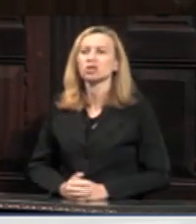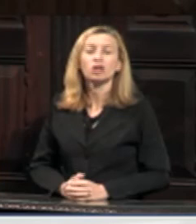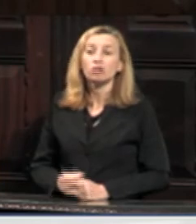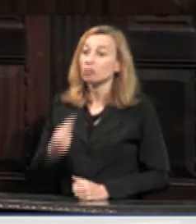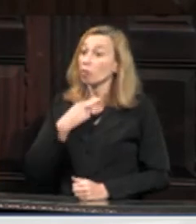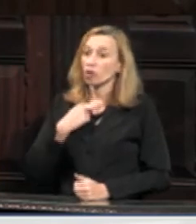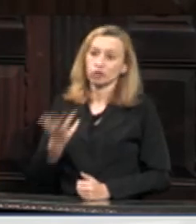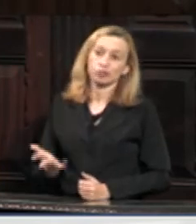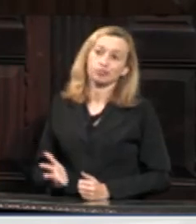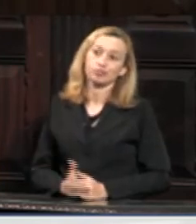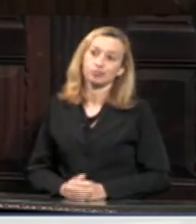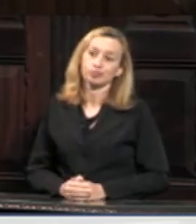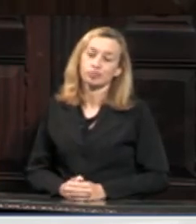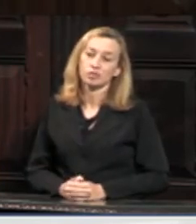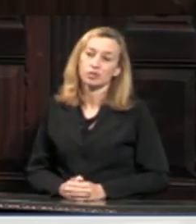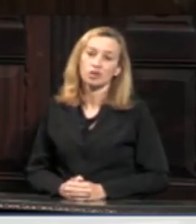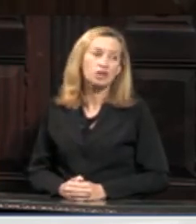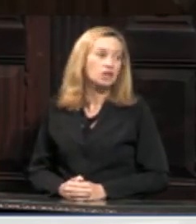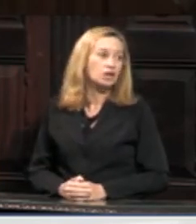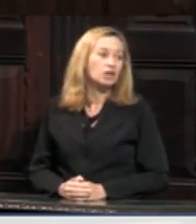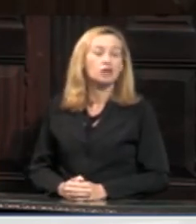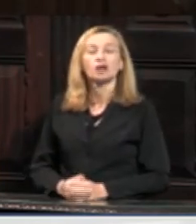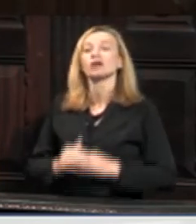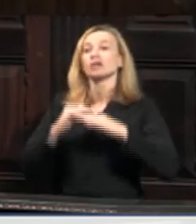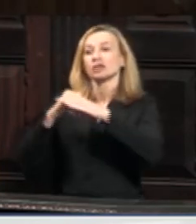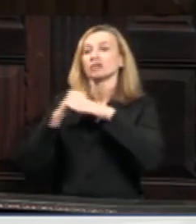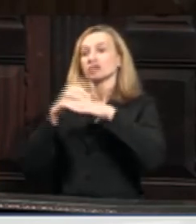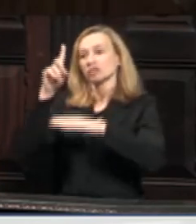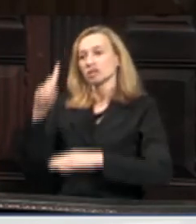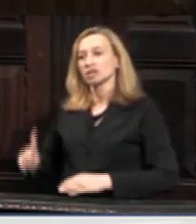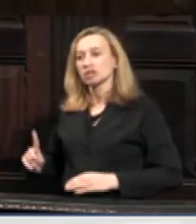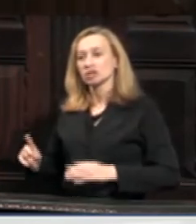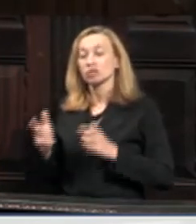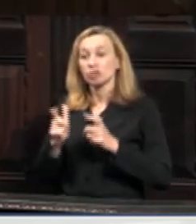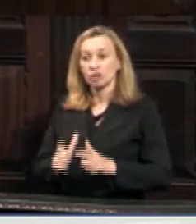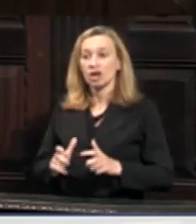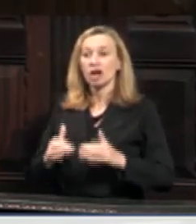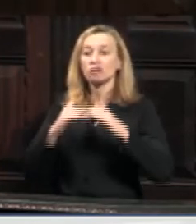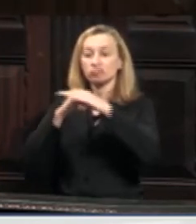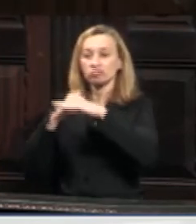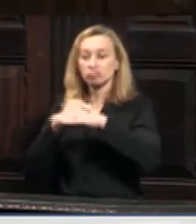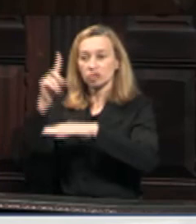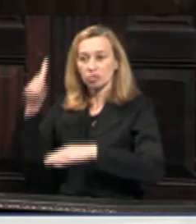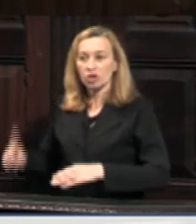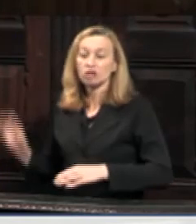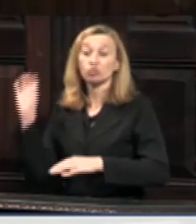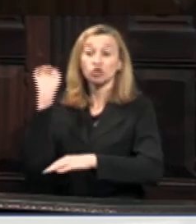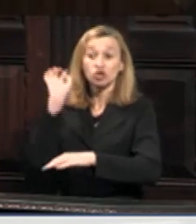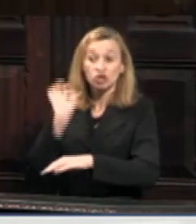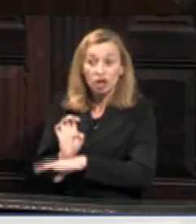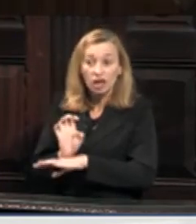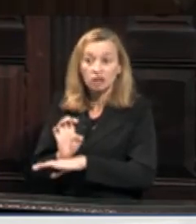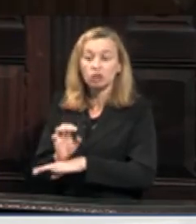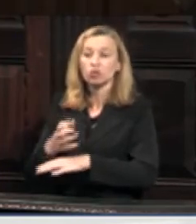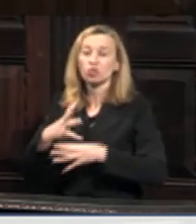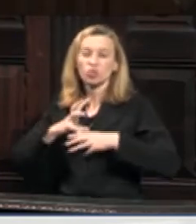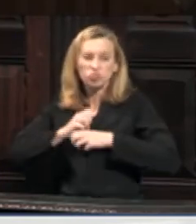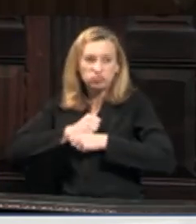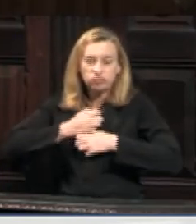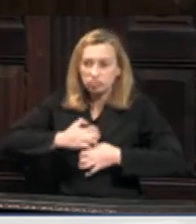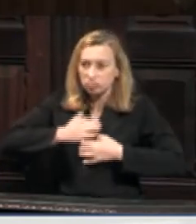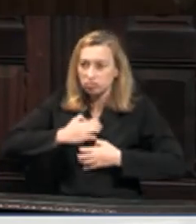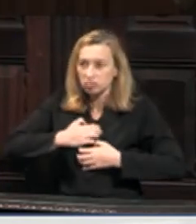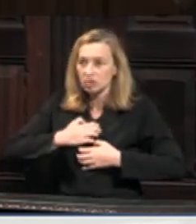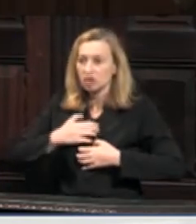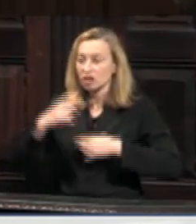ser. Na democracia, no ambiente democrático, no Estado democrático de direito, o ódio, a violência, a